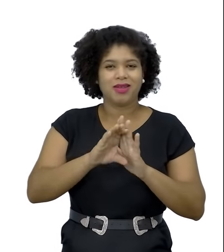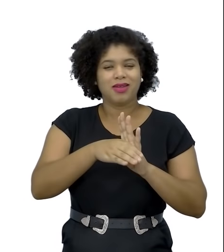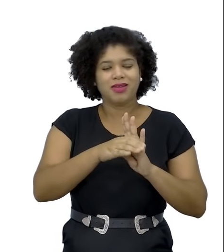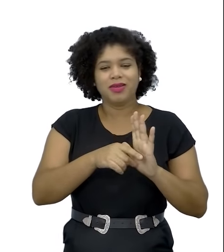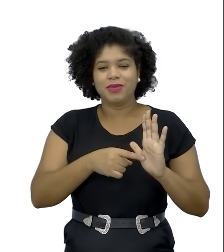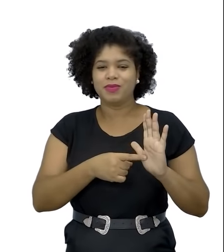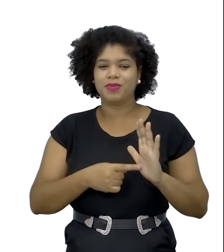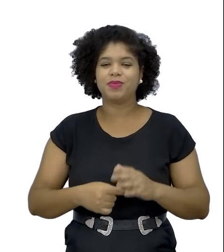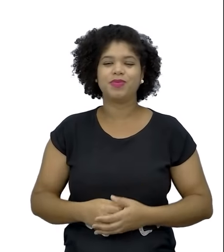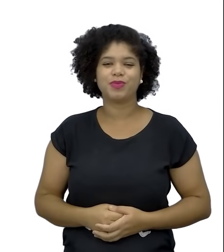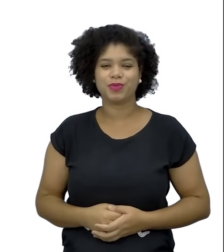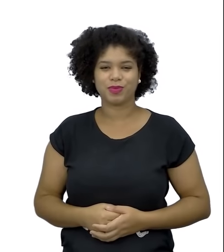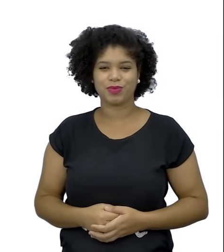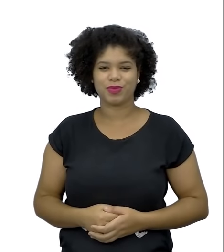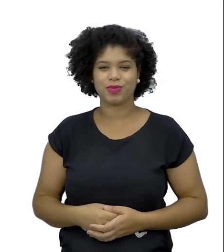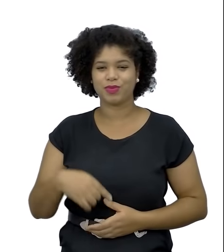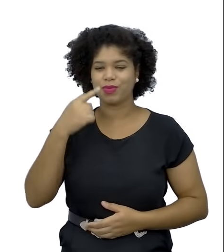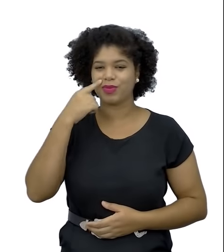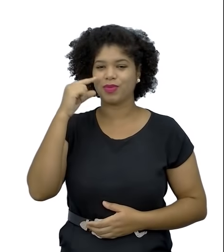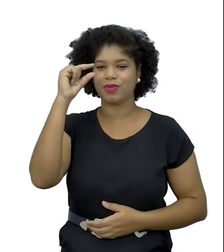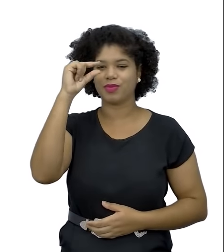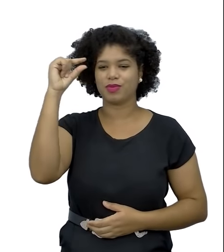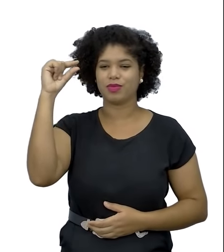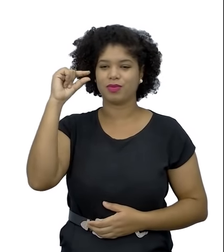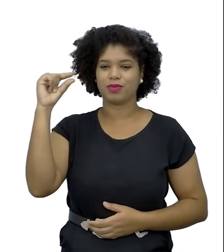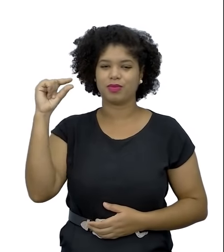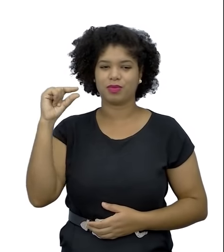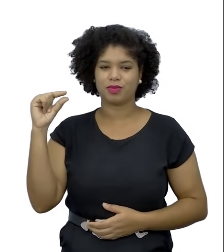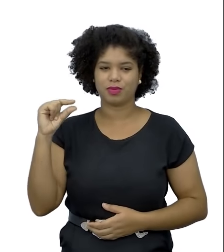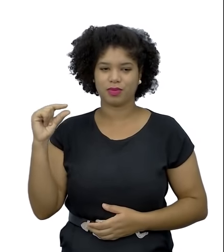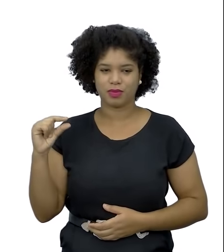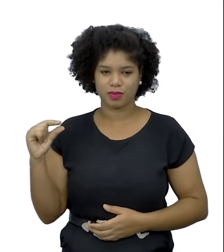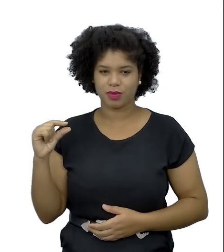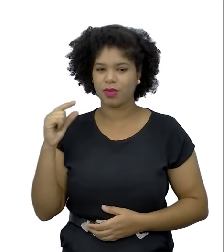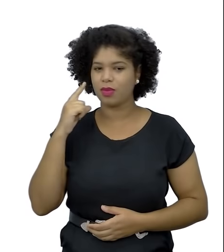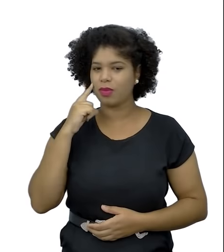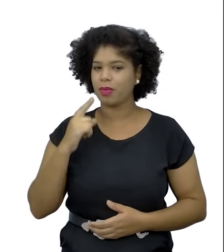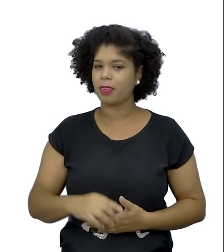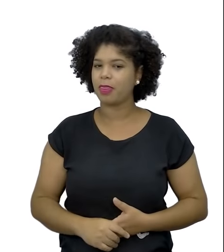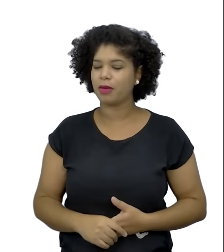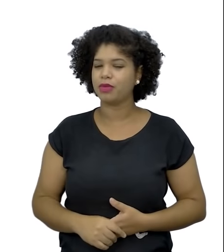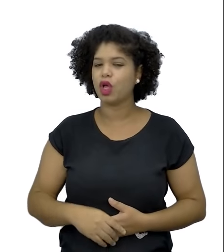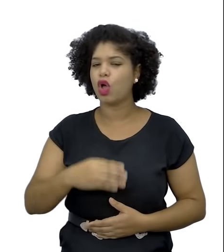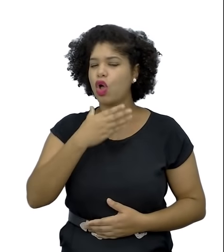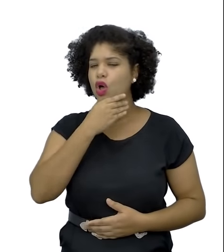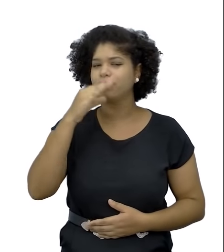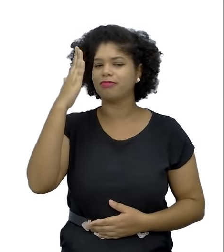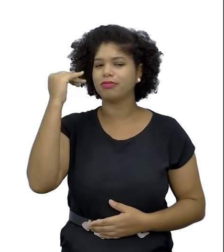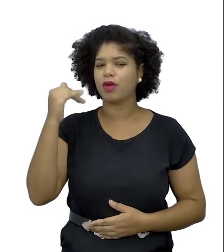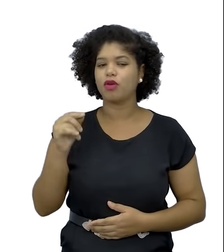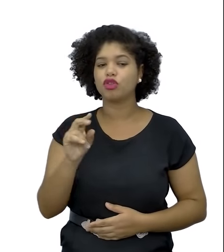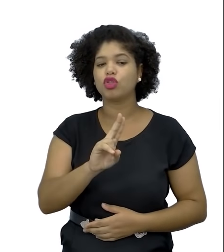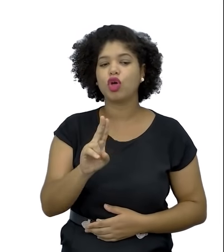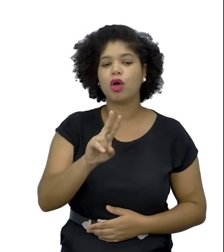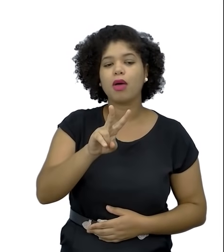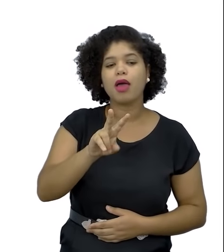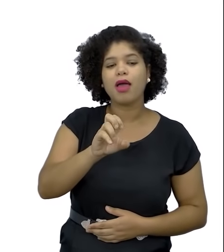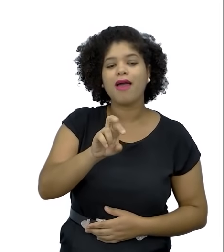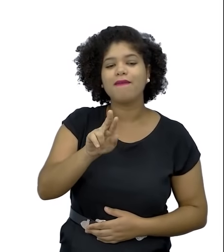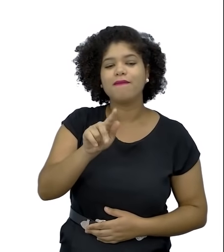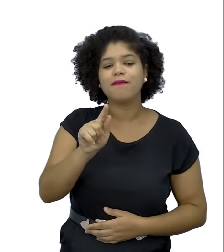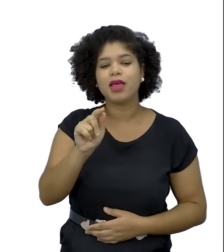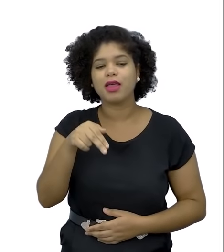conceituais. Então, no primeiro quadradinho tem os campos conceituais de Vernou. Quem é Vernou? Ele é um pesquisador